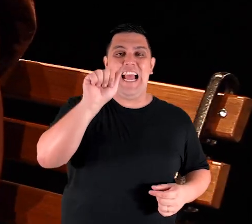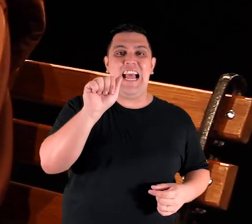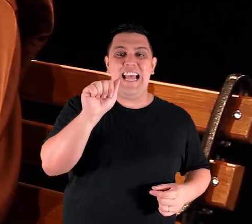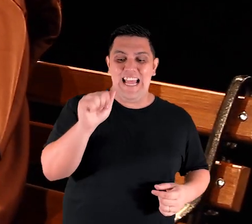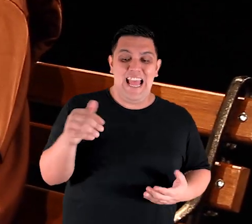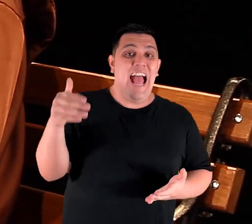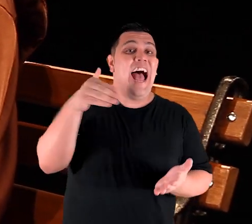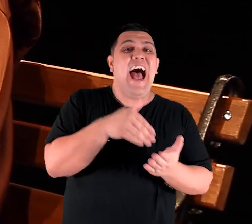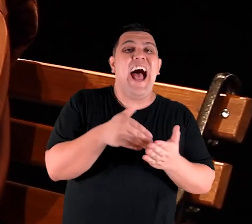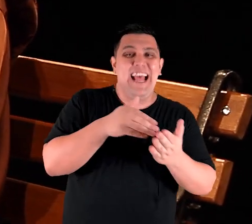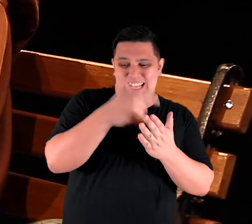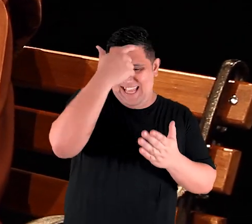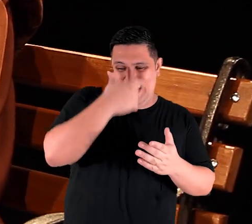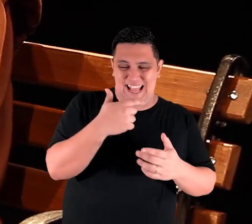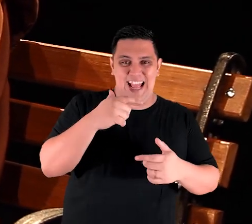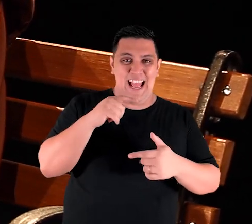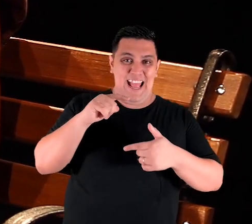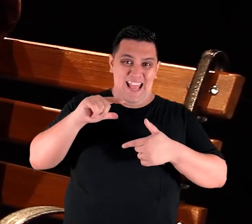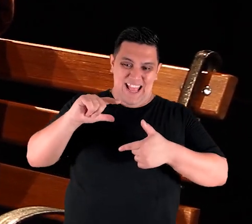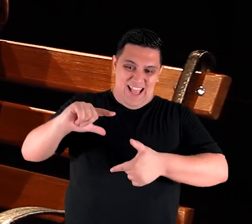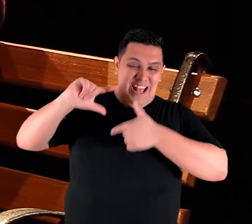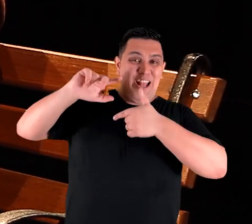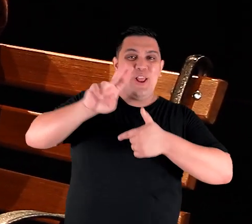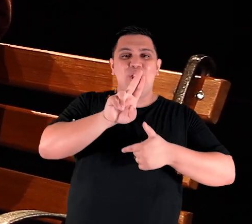Até mesmo o apelido Caneca,